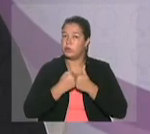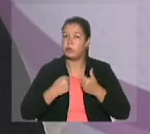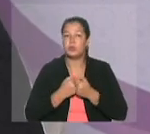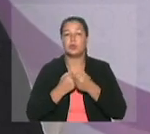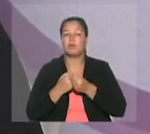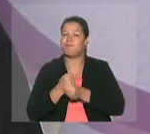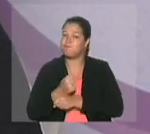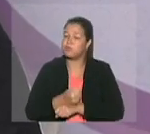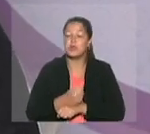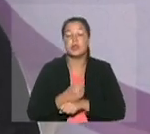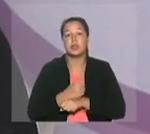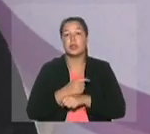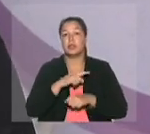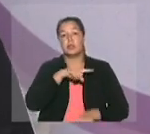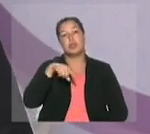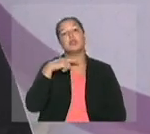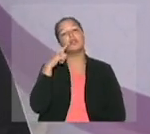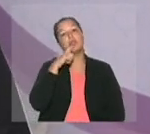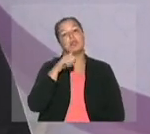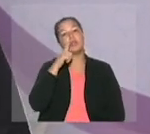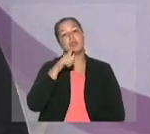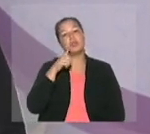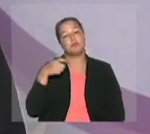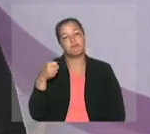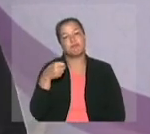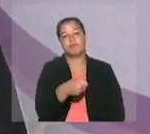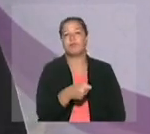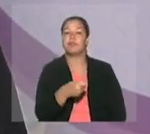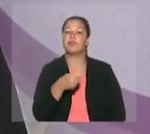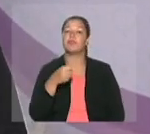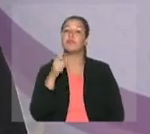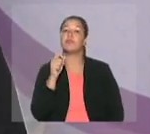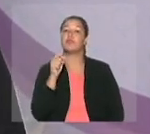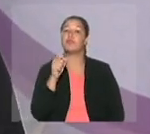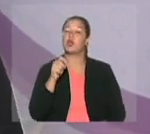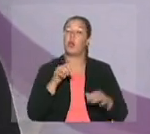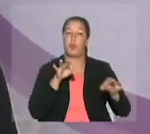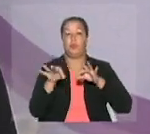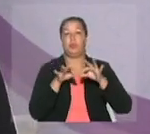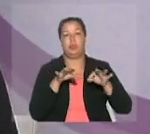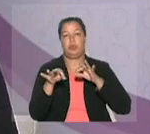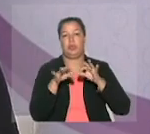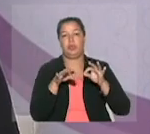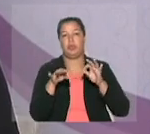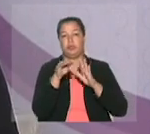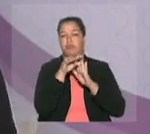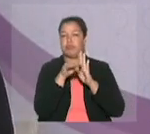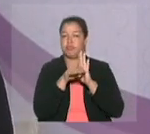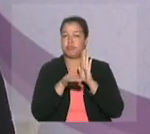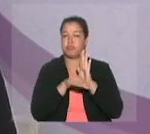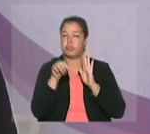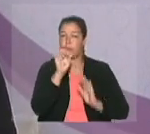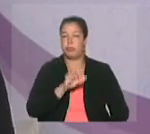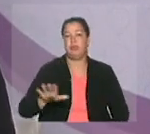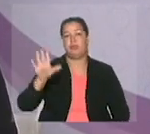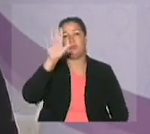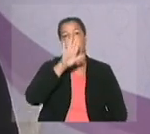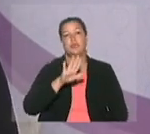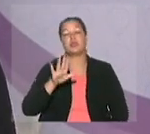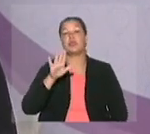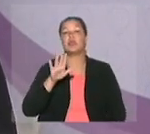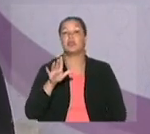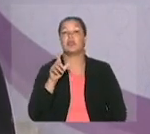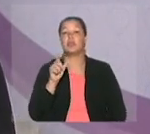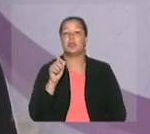embate, a gente conseguiu implantar esse projeto, que é um plano